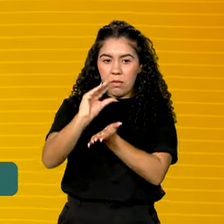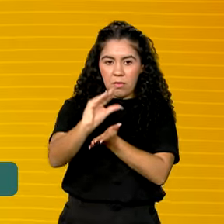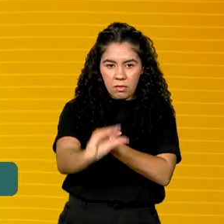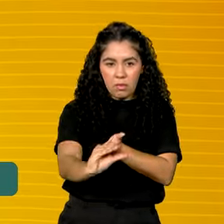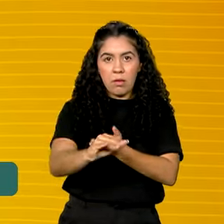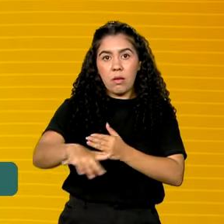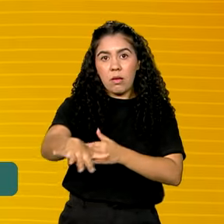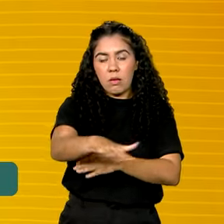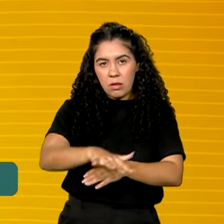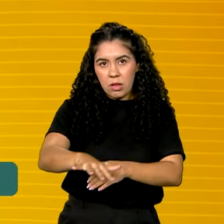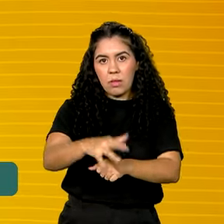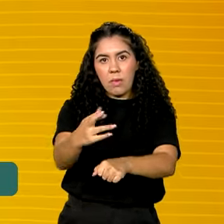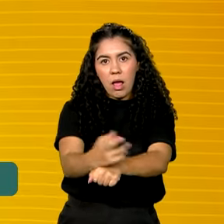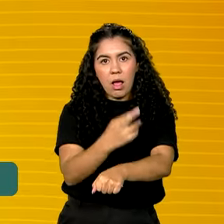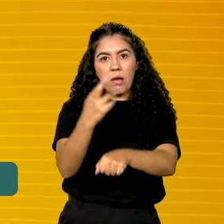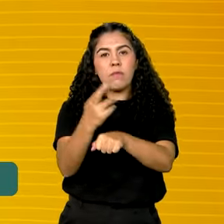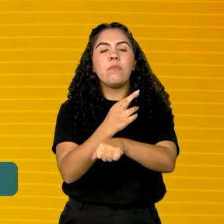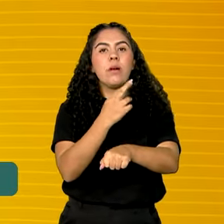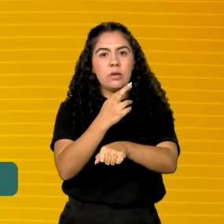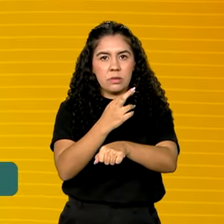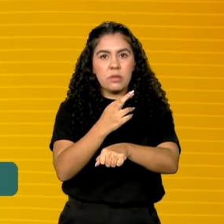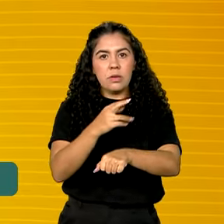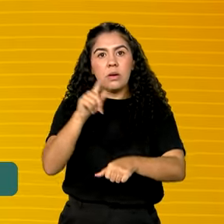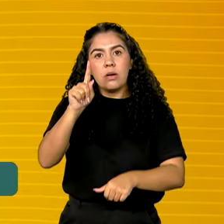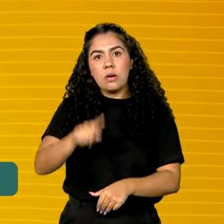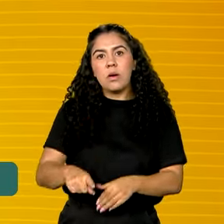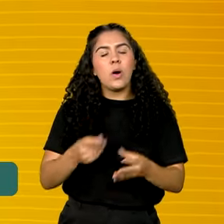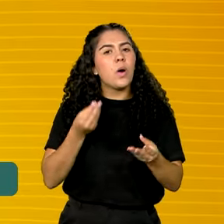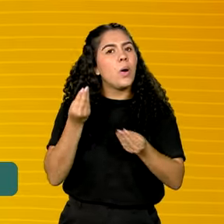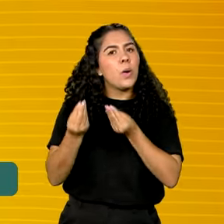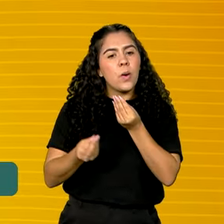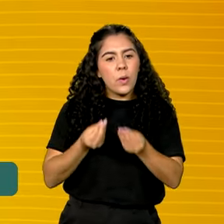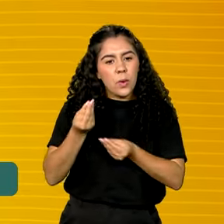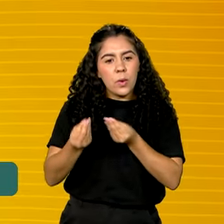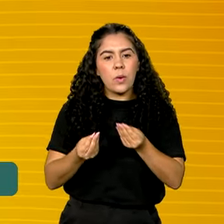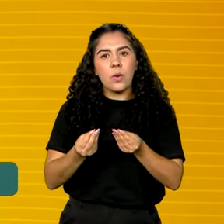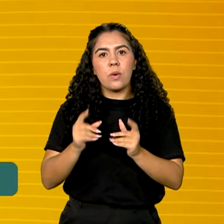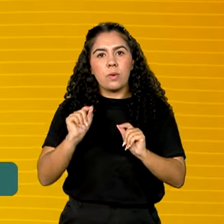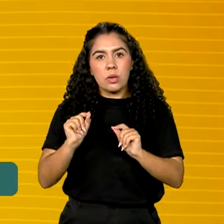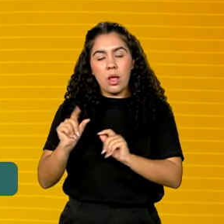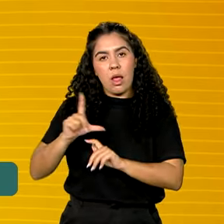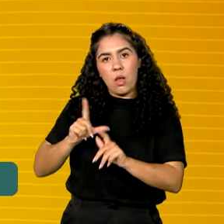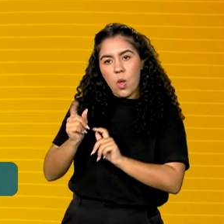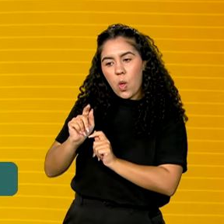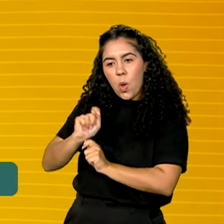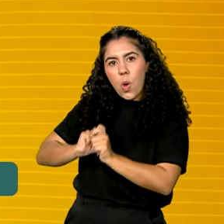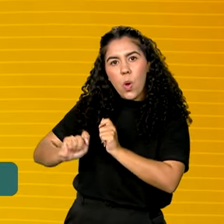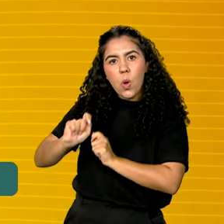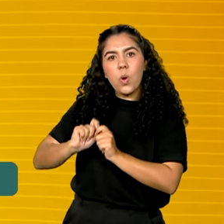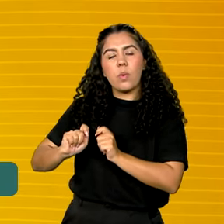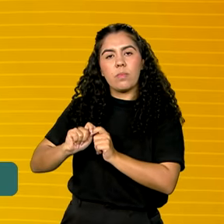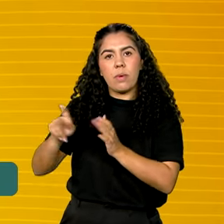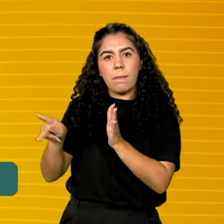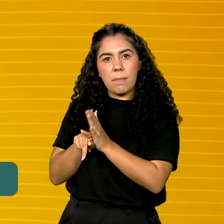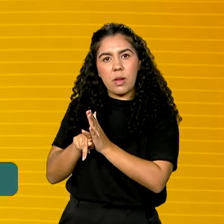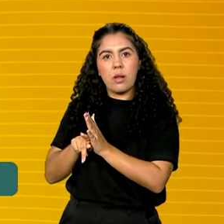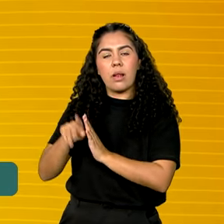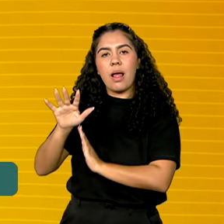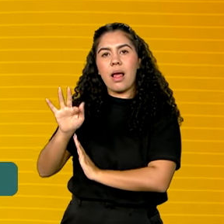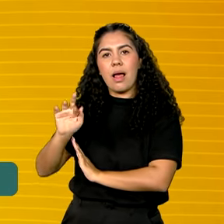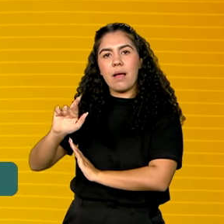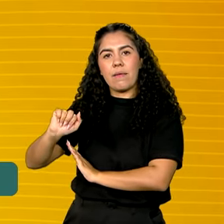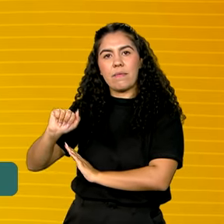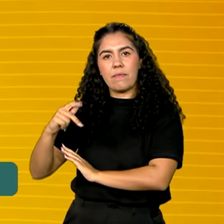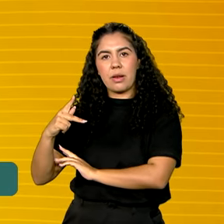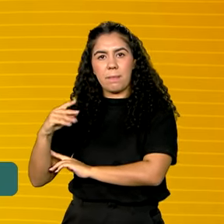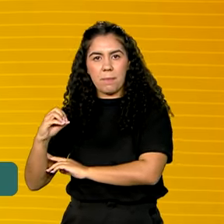pela enchente, foram concedidos por meio de um pedido de reequilíbrio econômico-financeiro feito pela Fraport junto